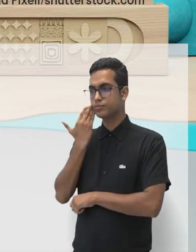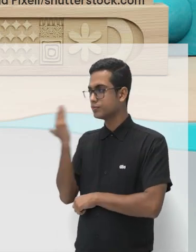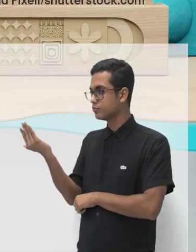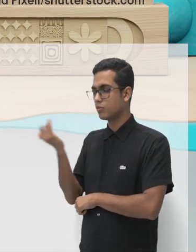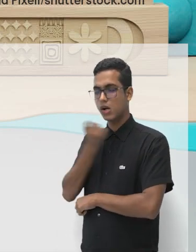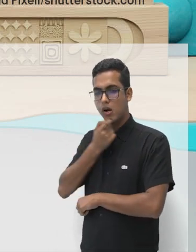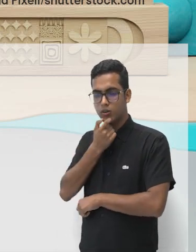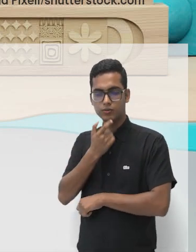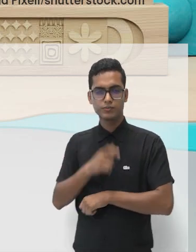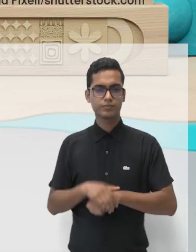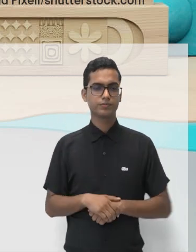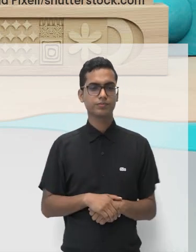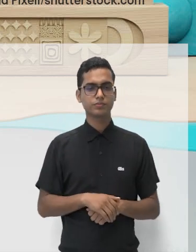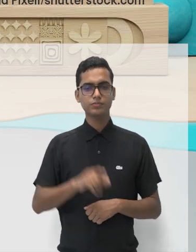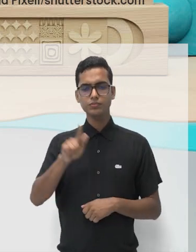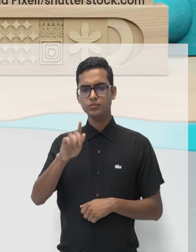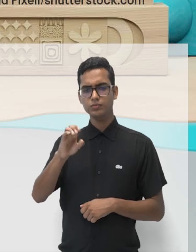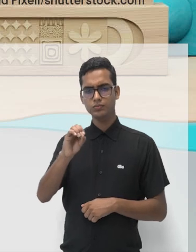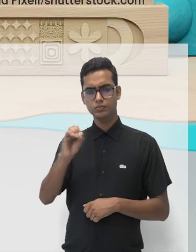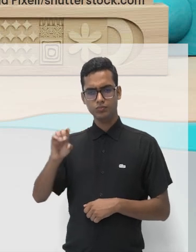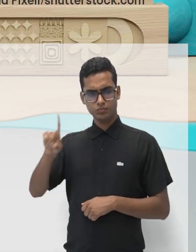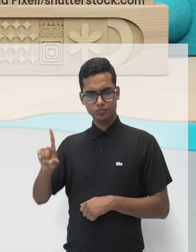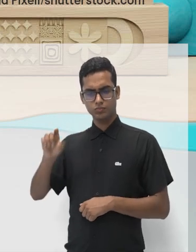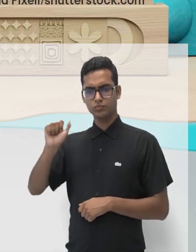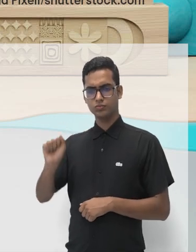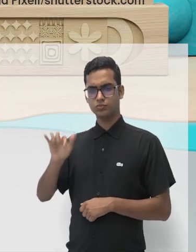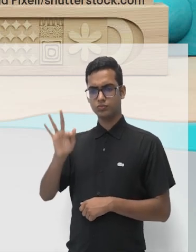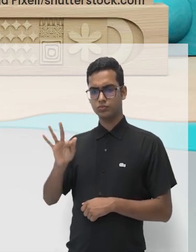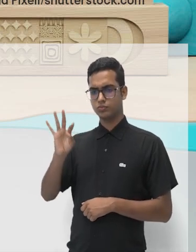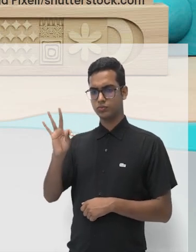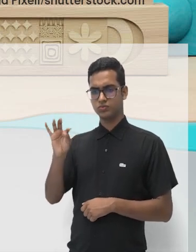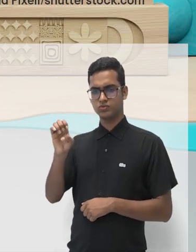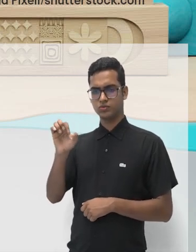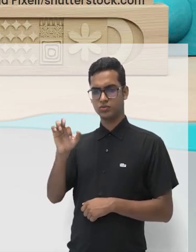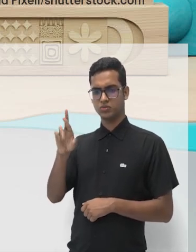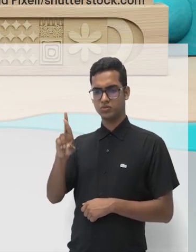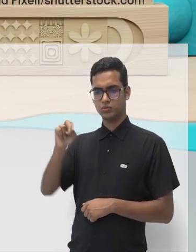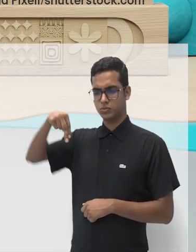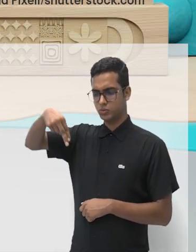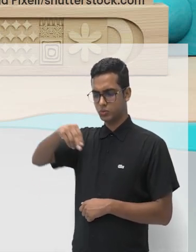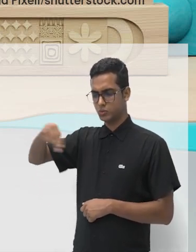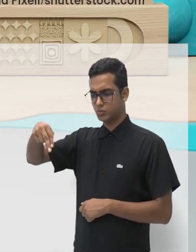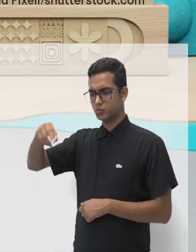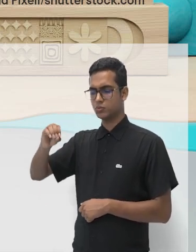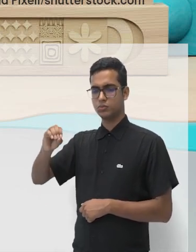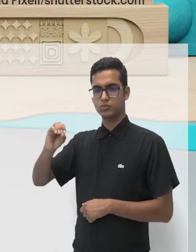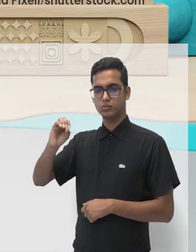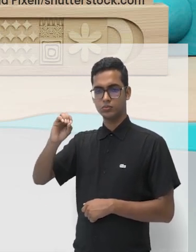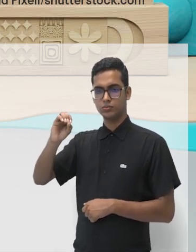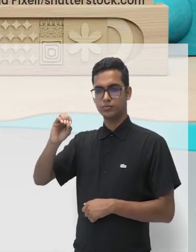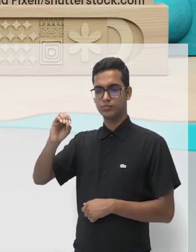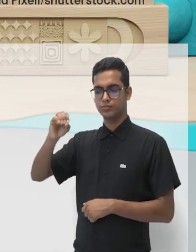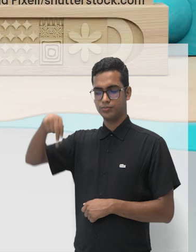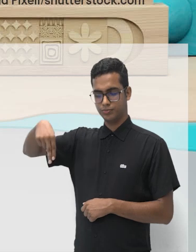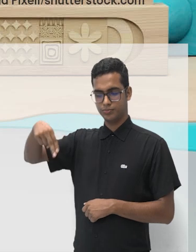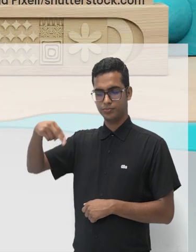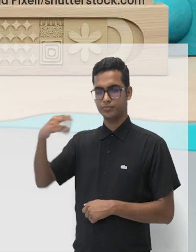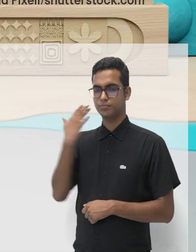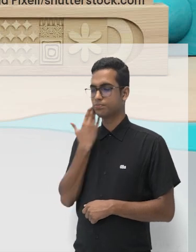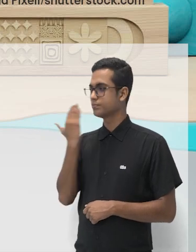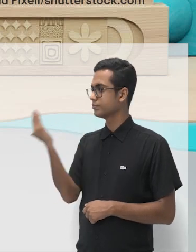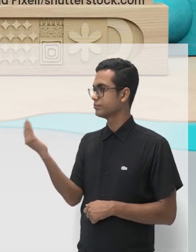afternoon. Faz essa junção, uma conexão entre a consoante e a vogal, nada de good after, é